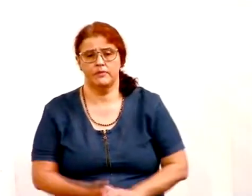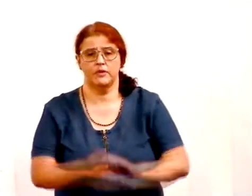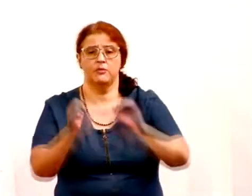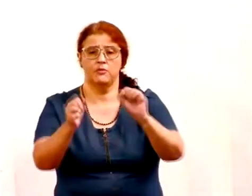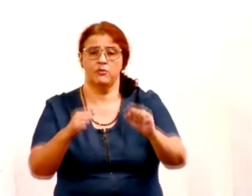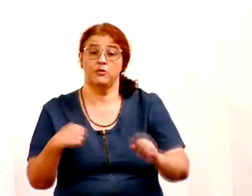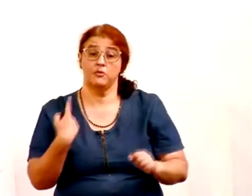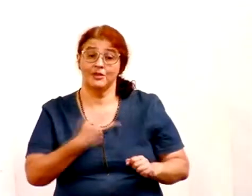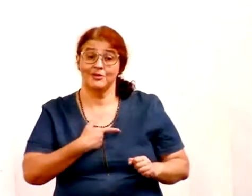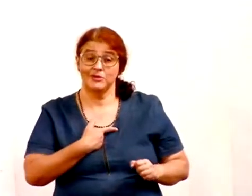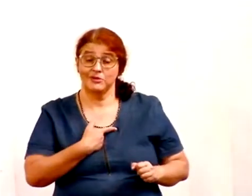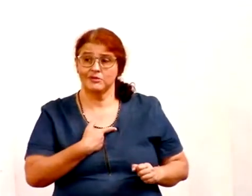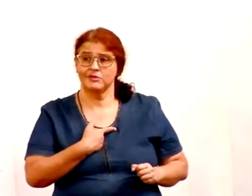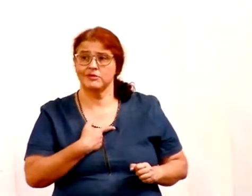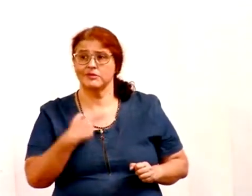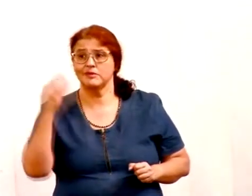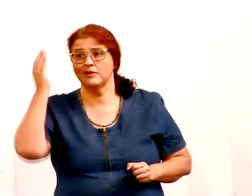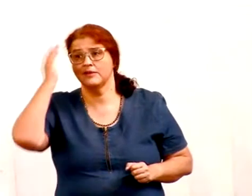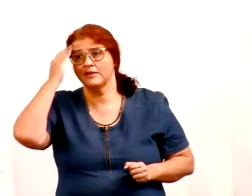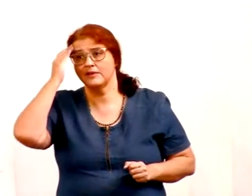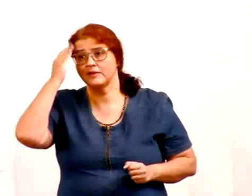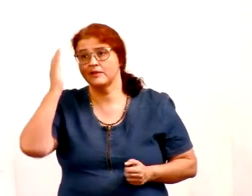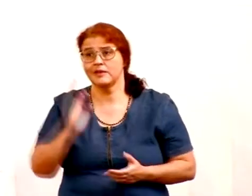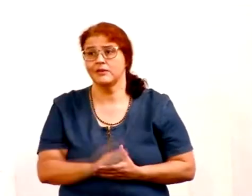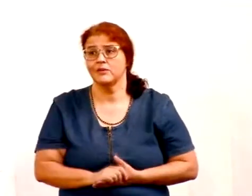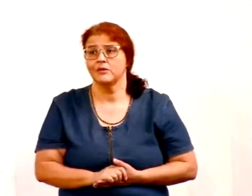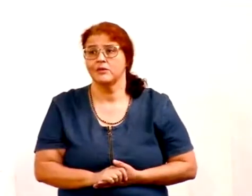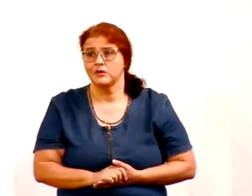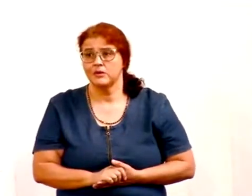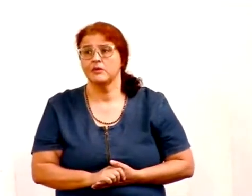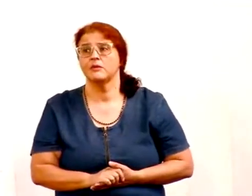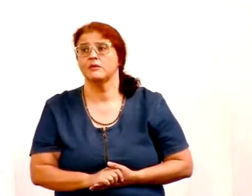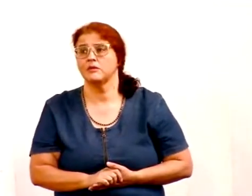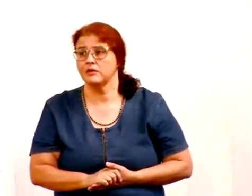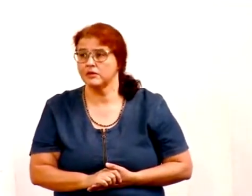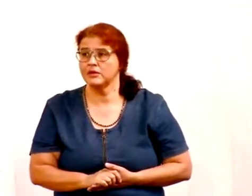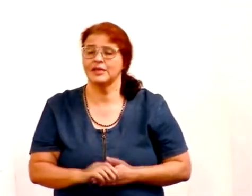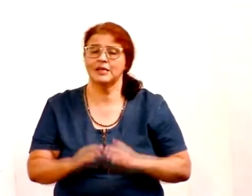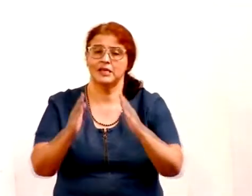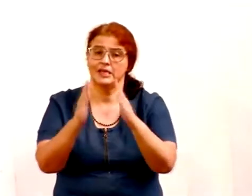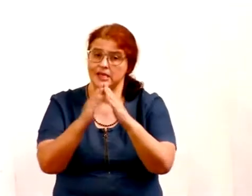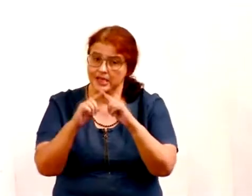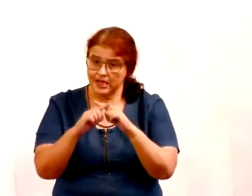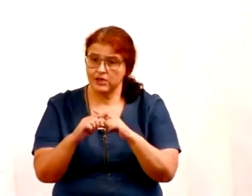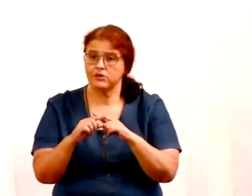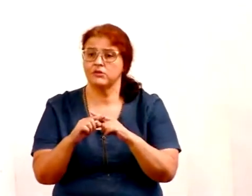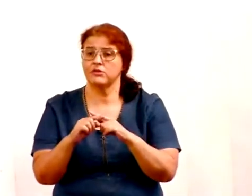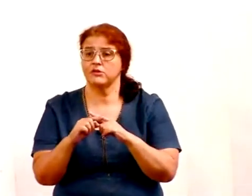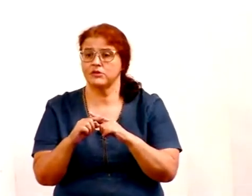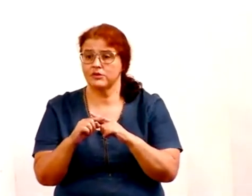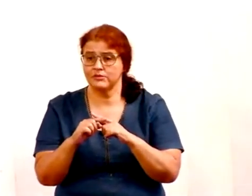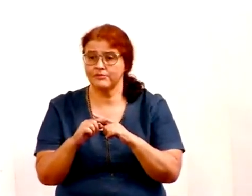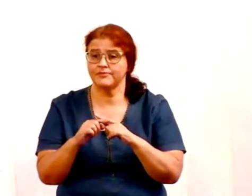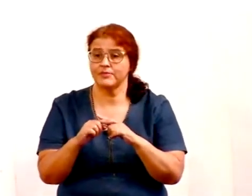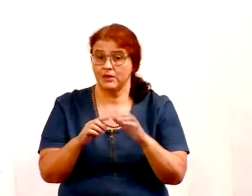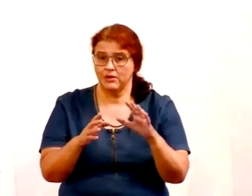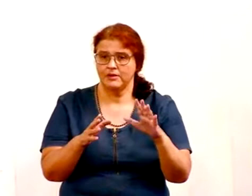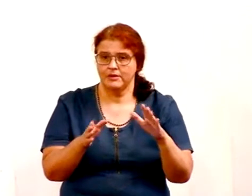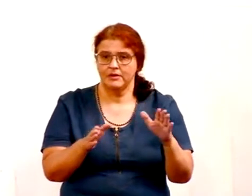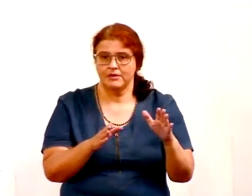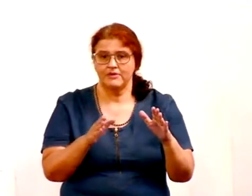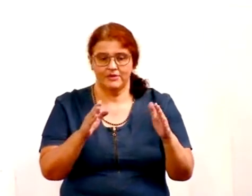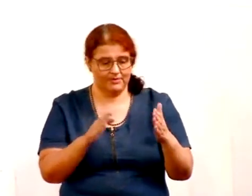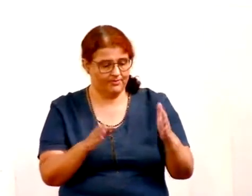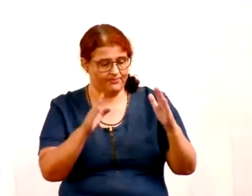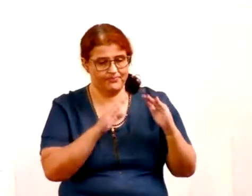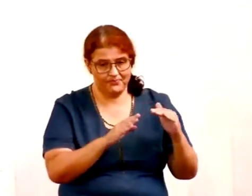podemos chegar à conclusão que essa tenha sido uma das mais complicadas igrejas do Novo Testamento, se não a